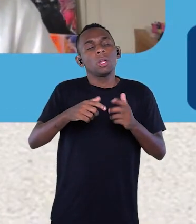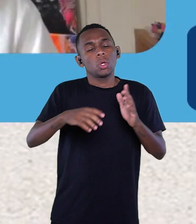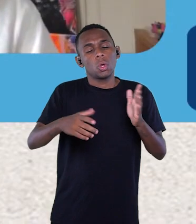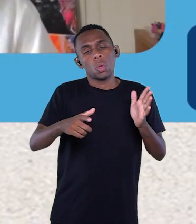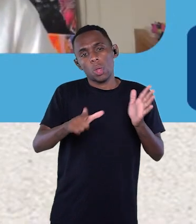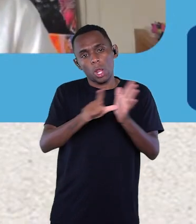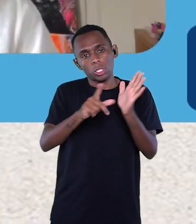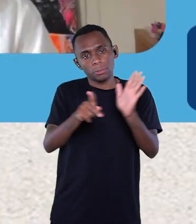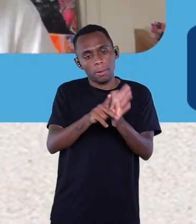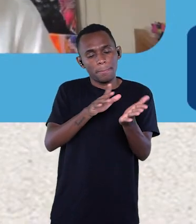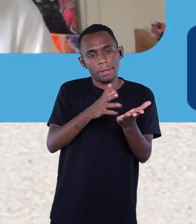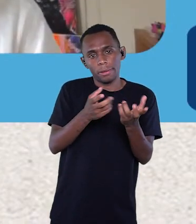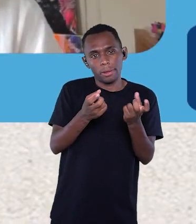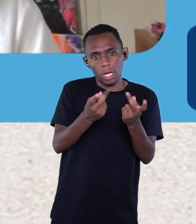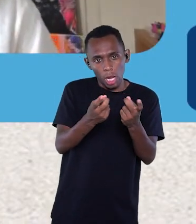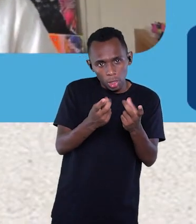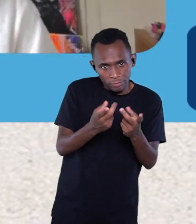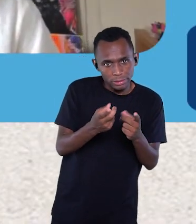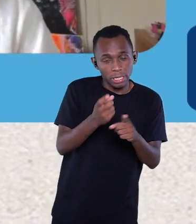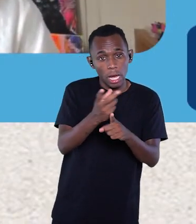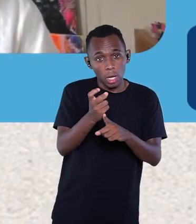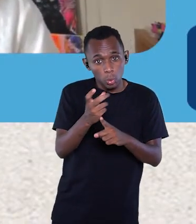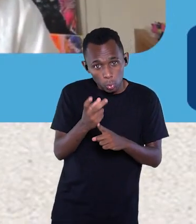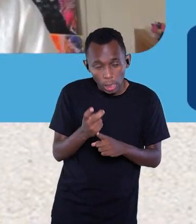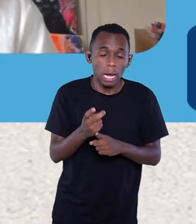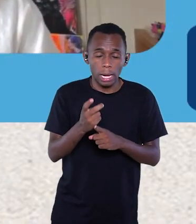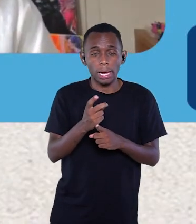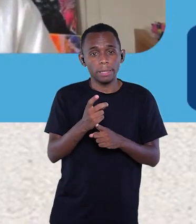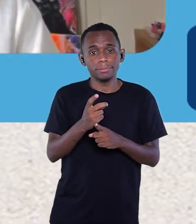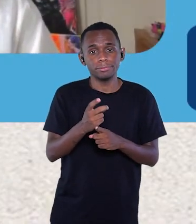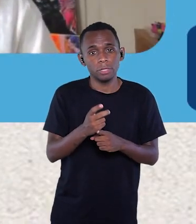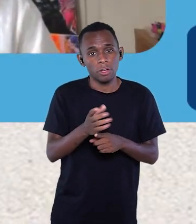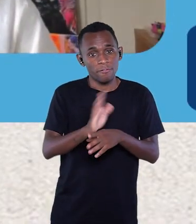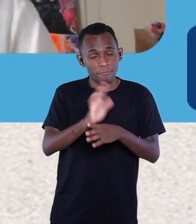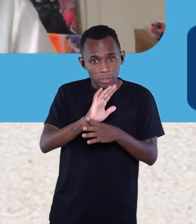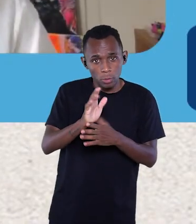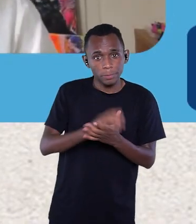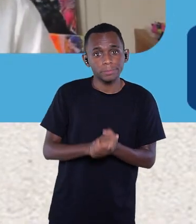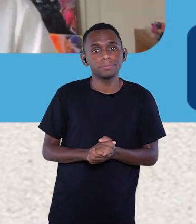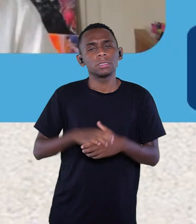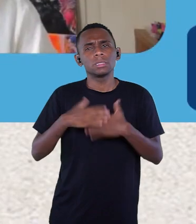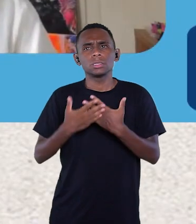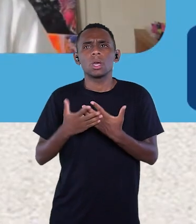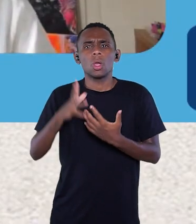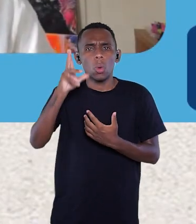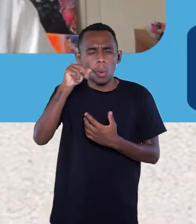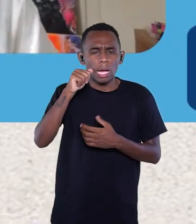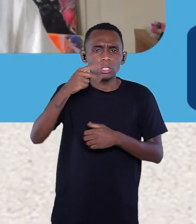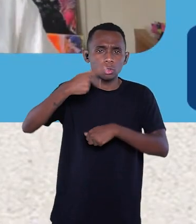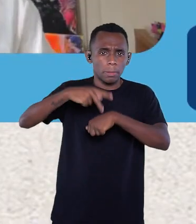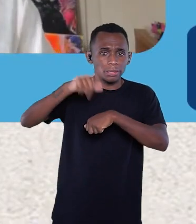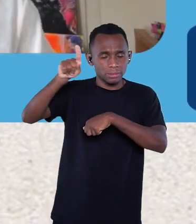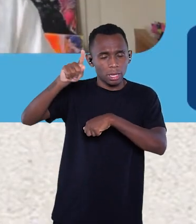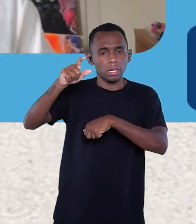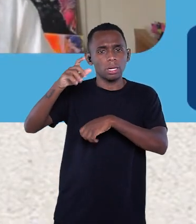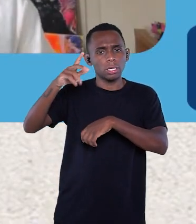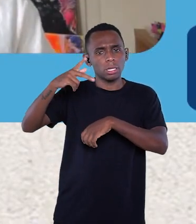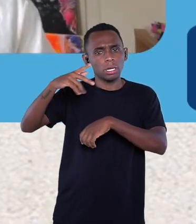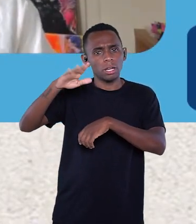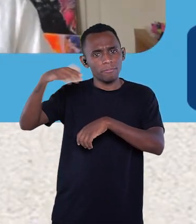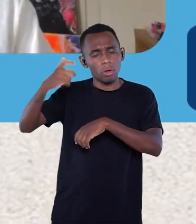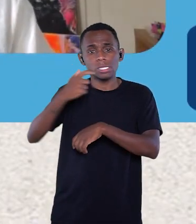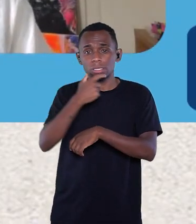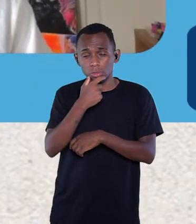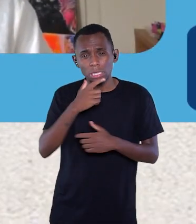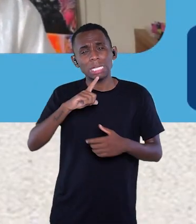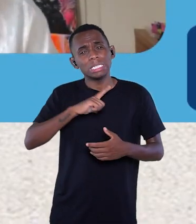locadora e eu descobri uma artista isso é Estados Unidos, né? Acho que é Filadélfia, se não me engano. E aí ela fala,